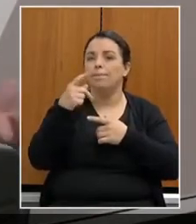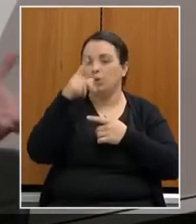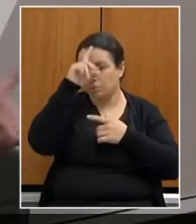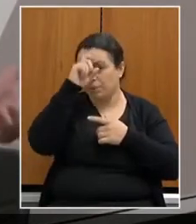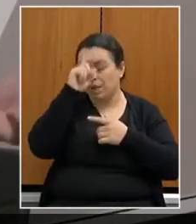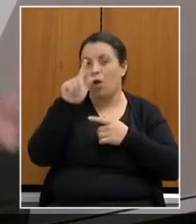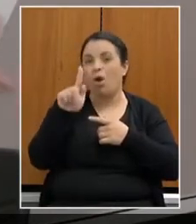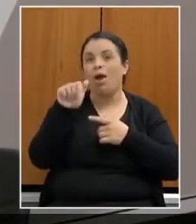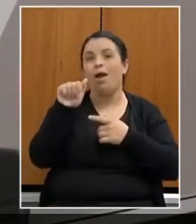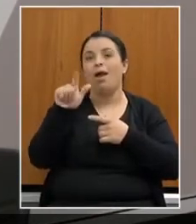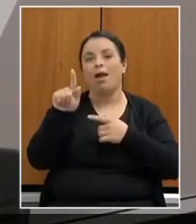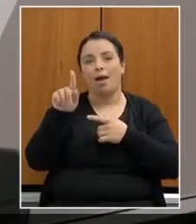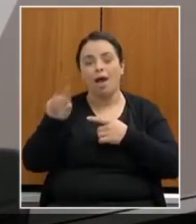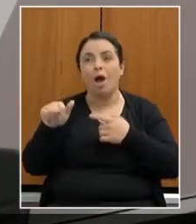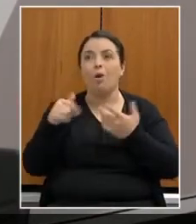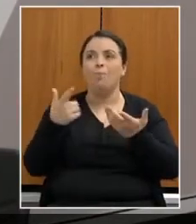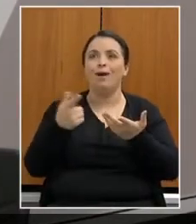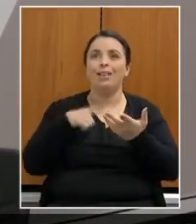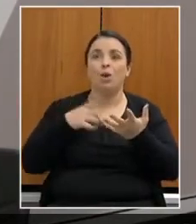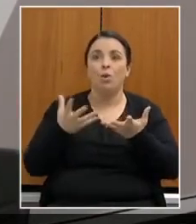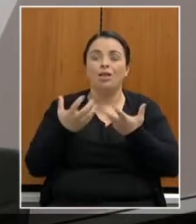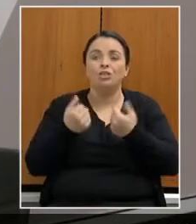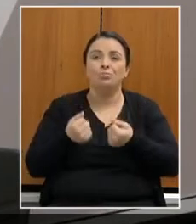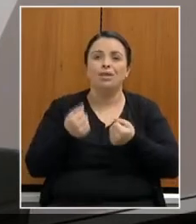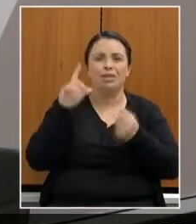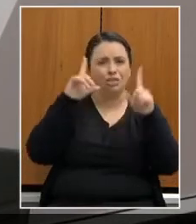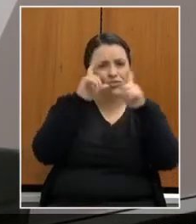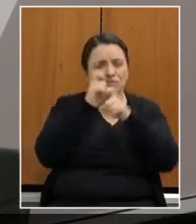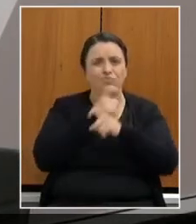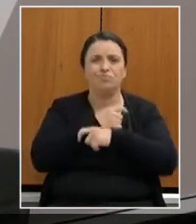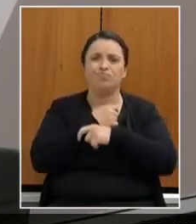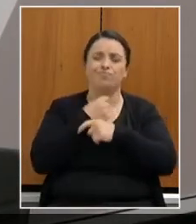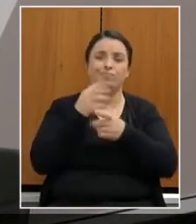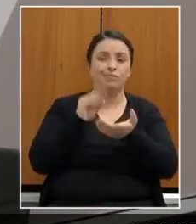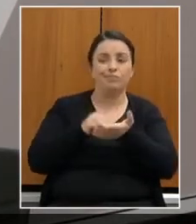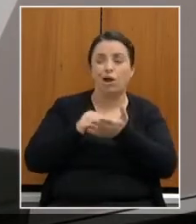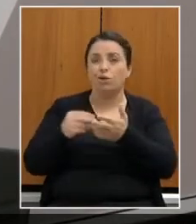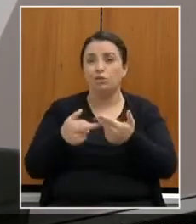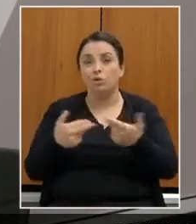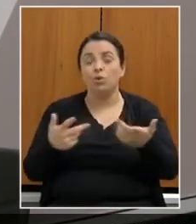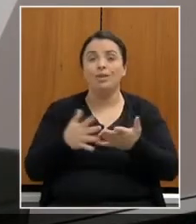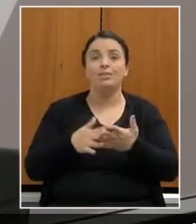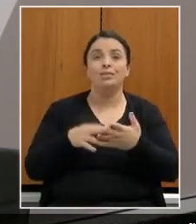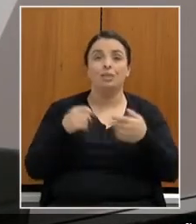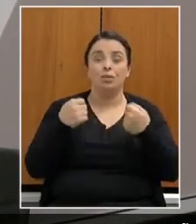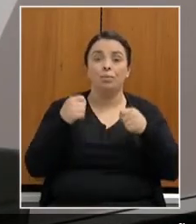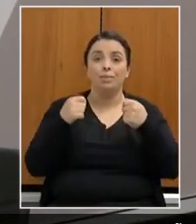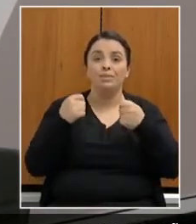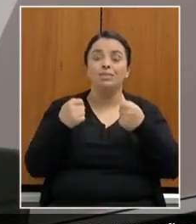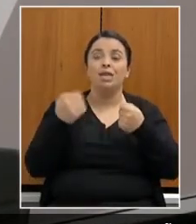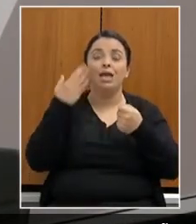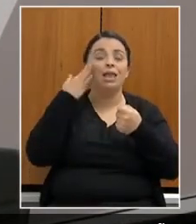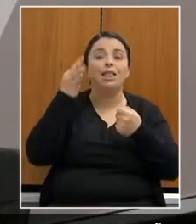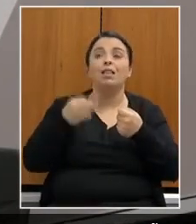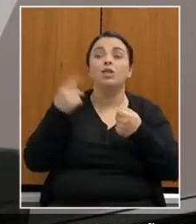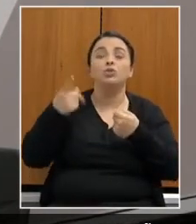atendida pelo CREAS mas os CREAS também tem um atendimento um pouco precário então entender um pouco mais dessa visão do senhor